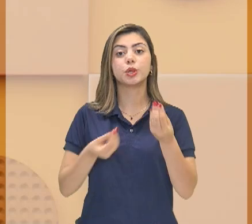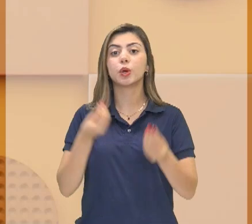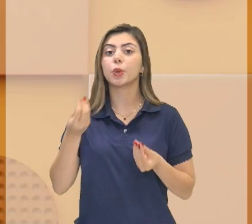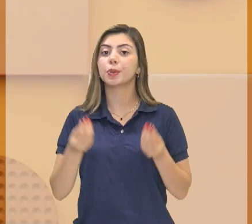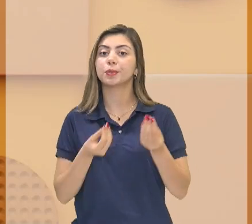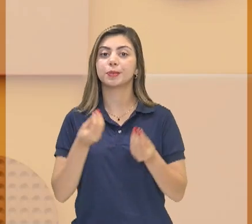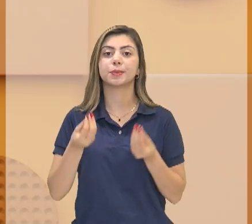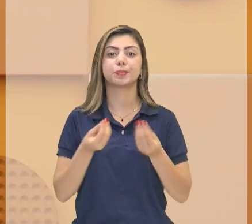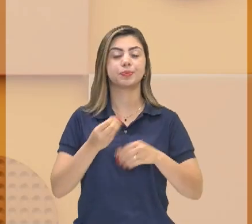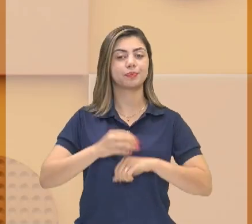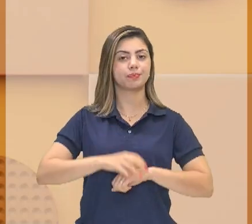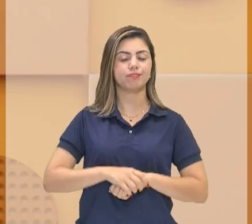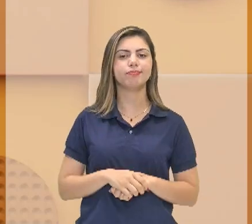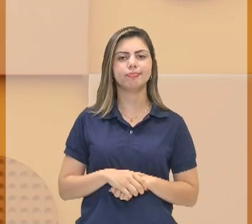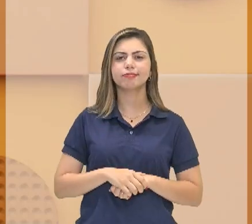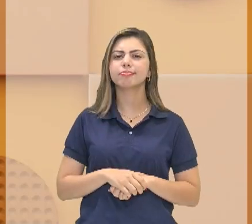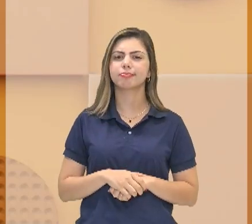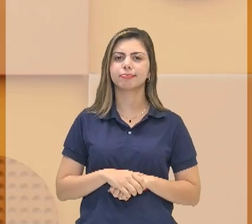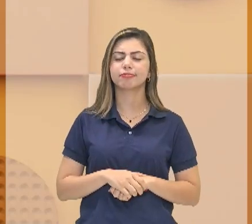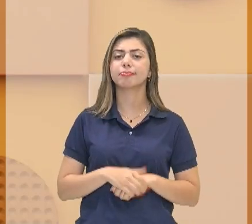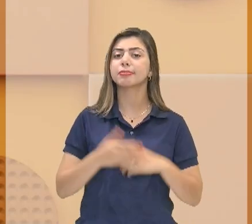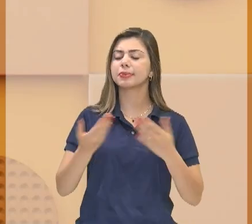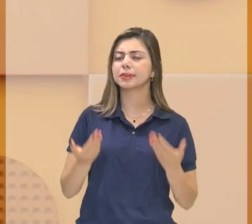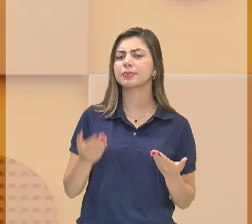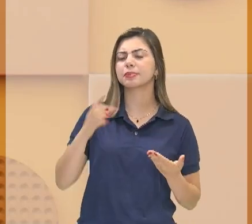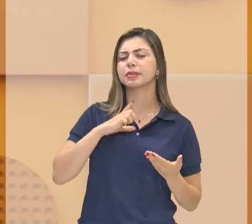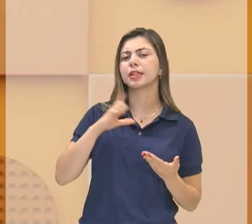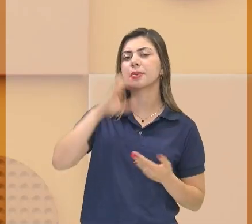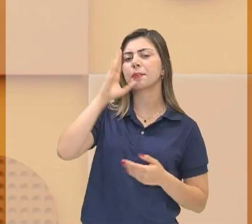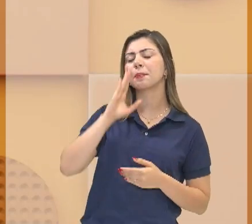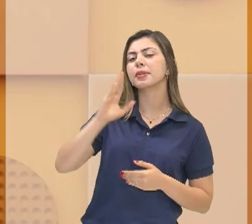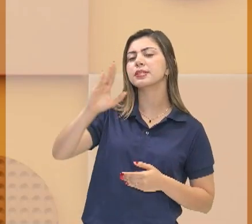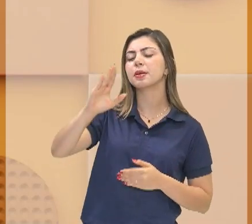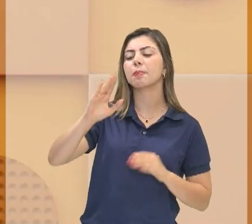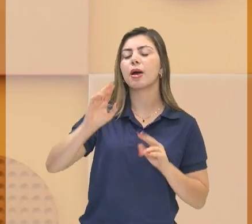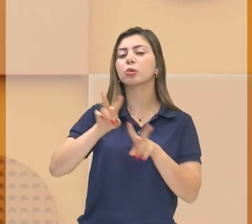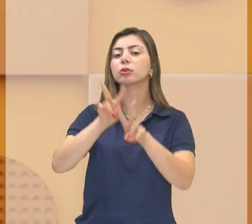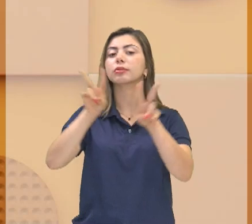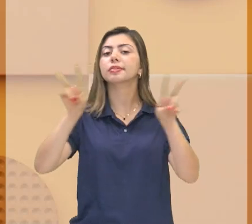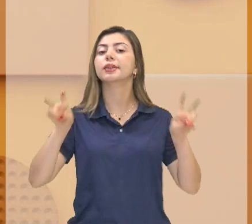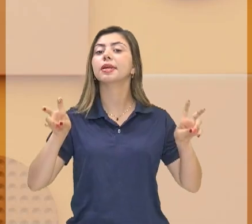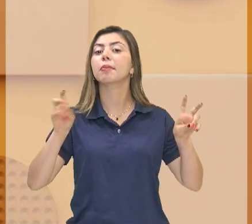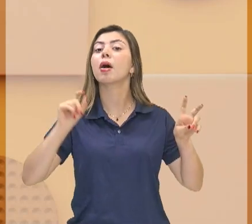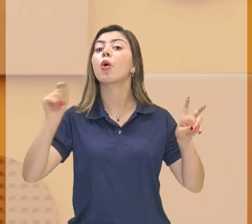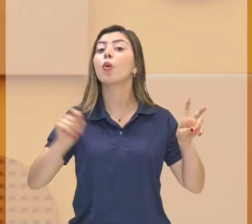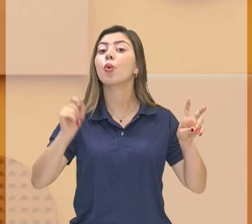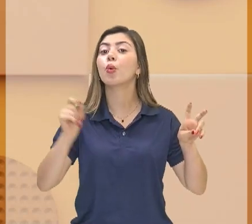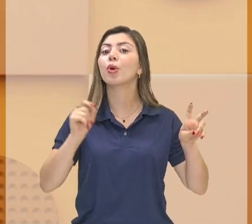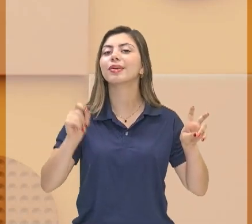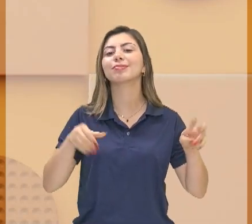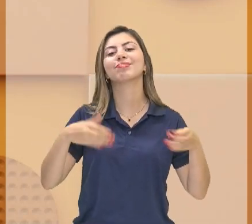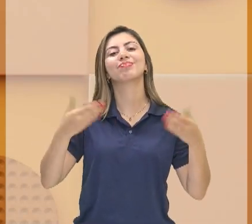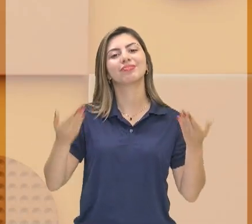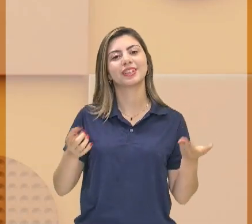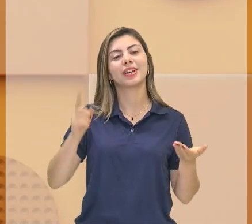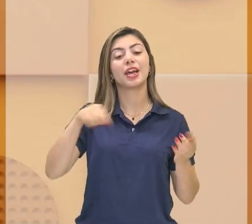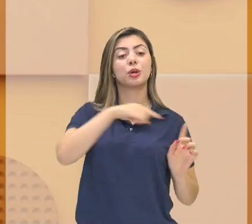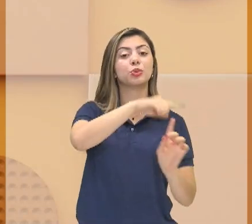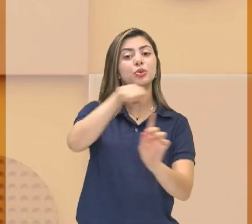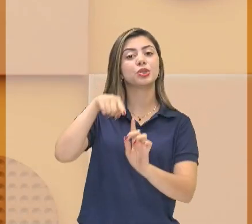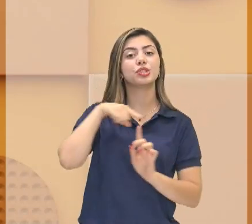como fonte principal, né, como objeto, melhor dizendo, justamente o quê? As